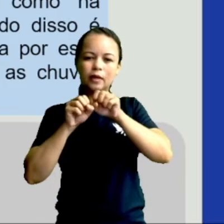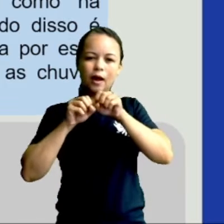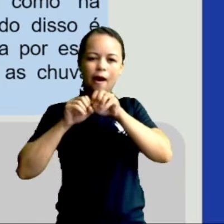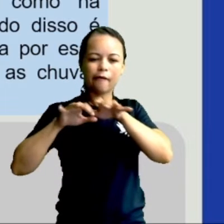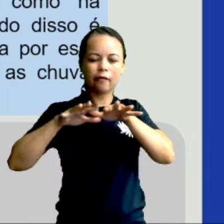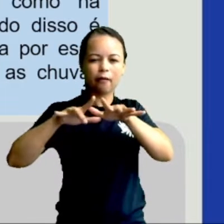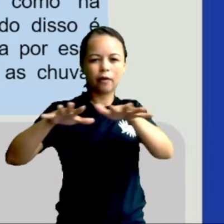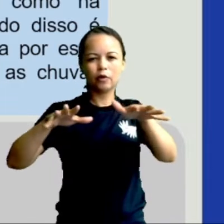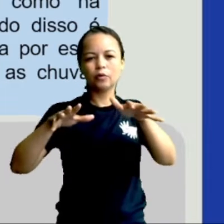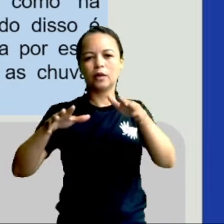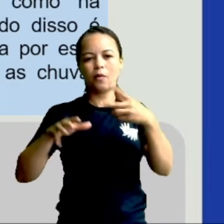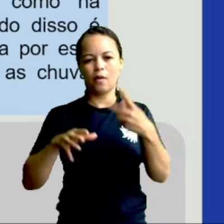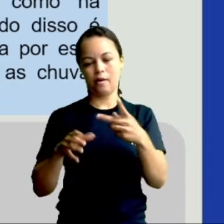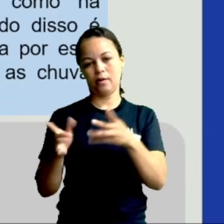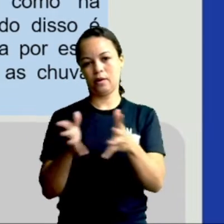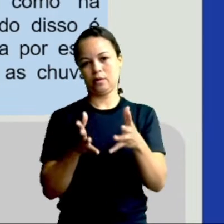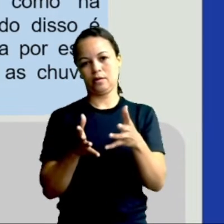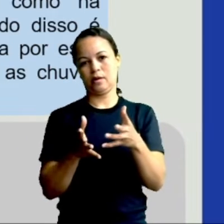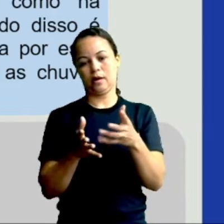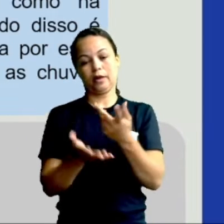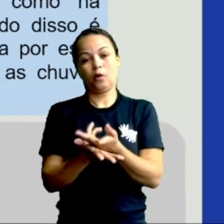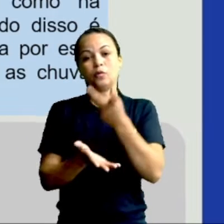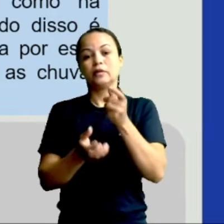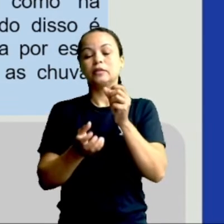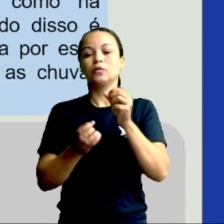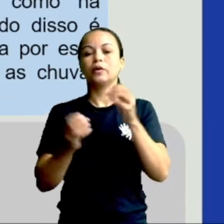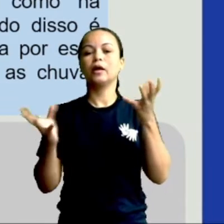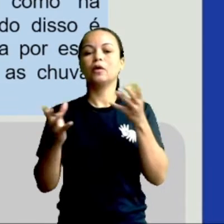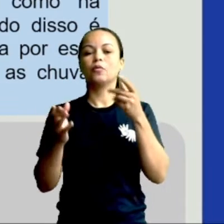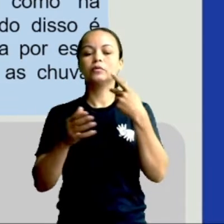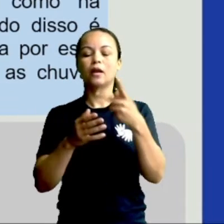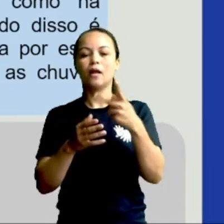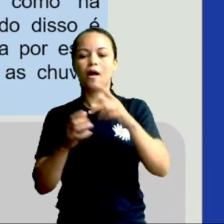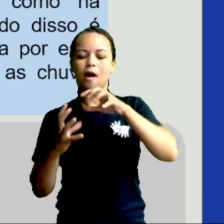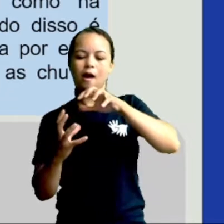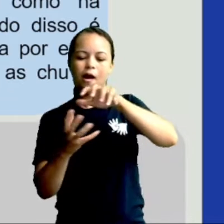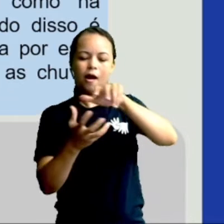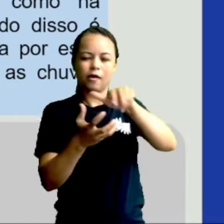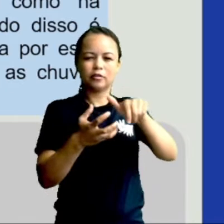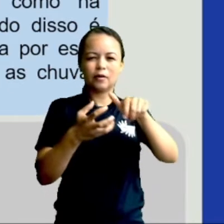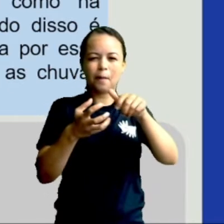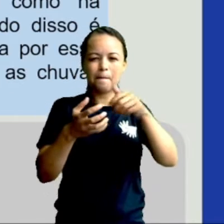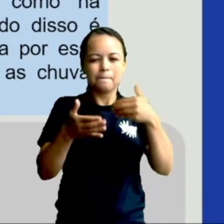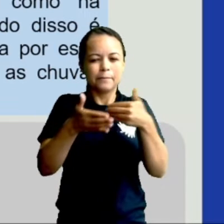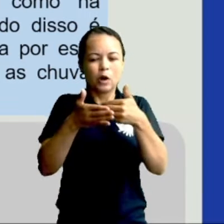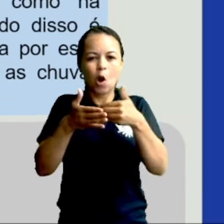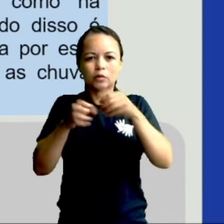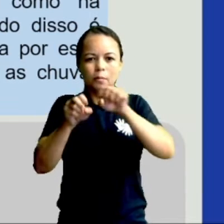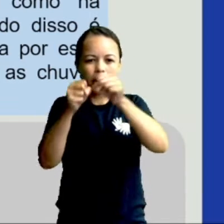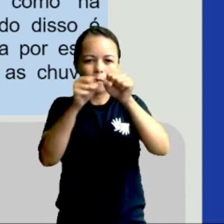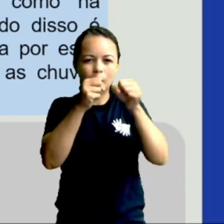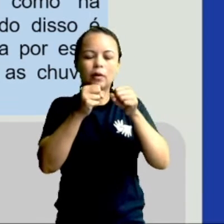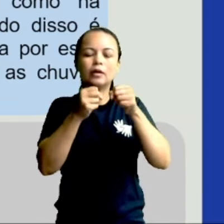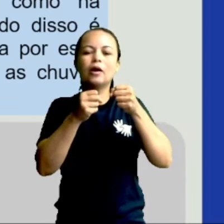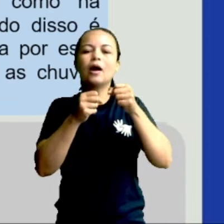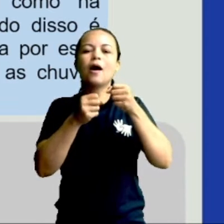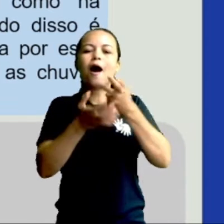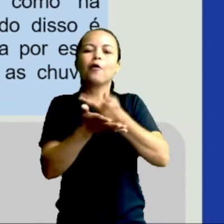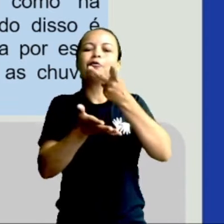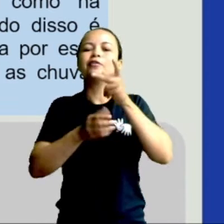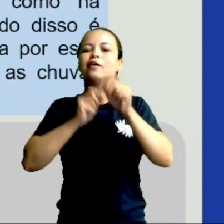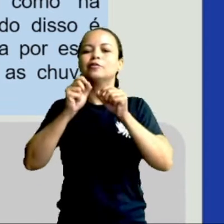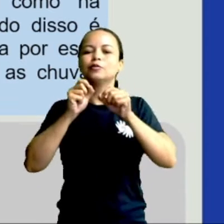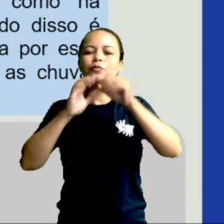O resultado disso é que quando a Terra passa por essa faixa de detritos, ocorre a chuva de